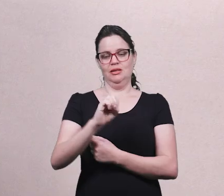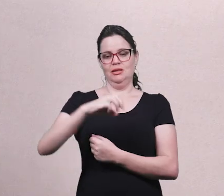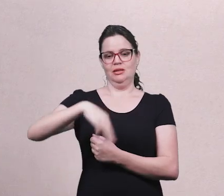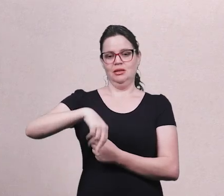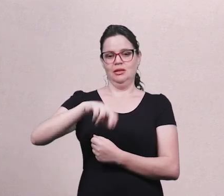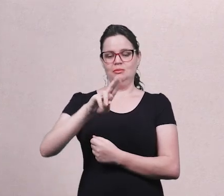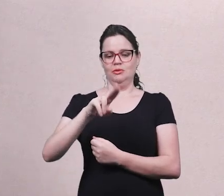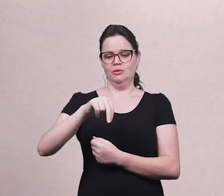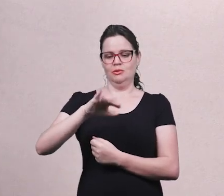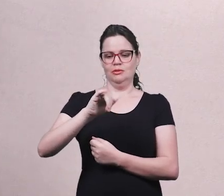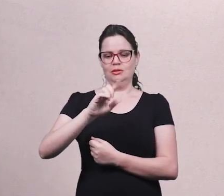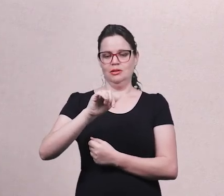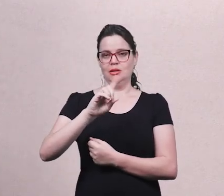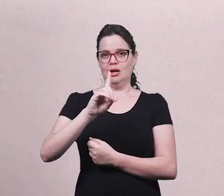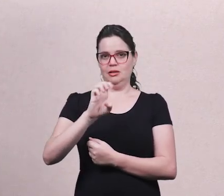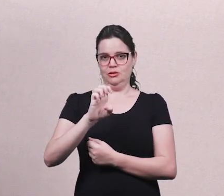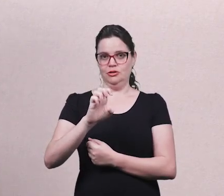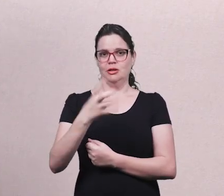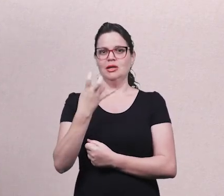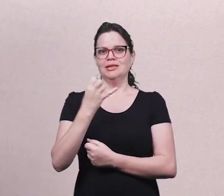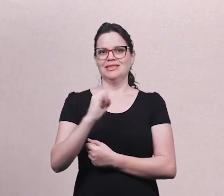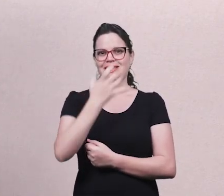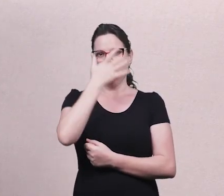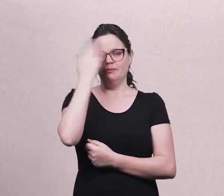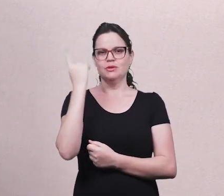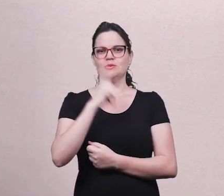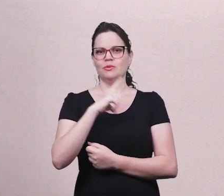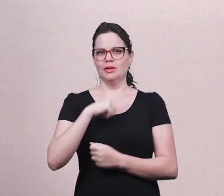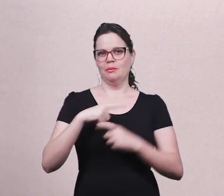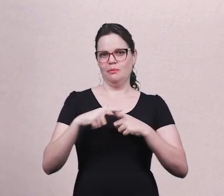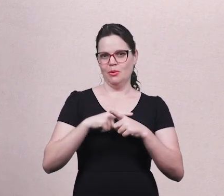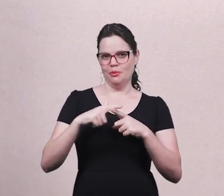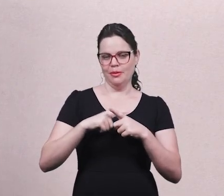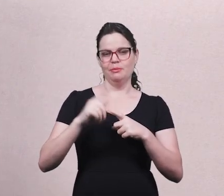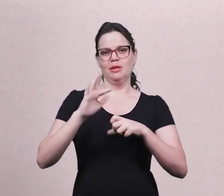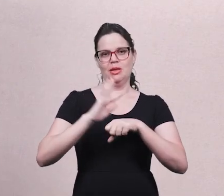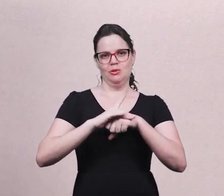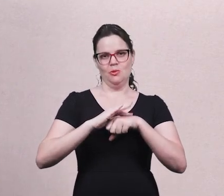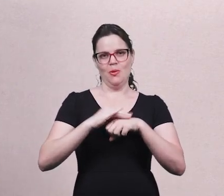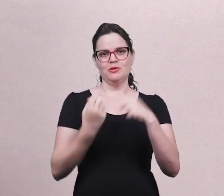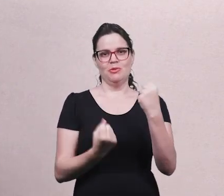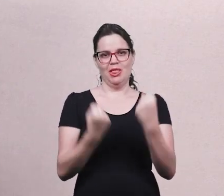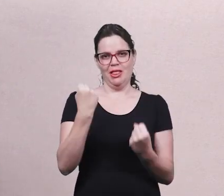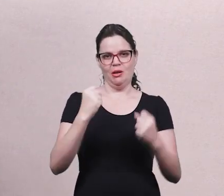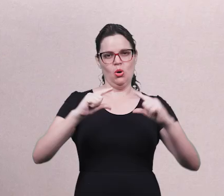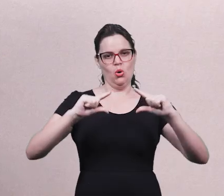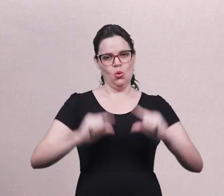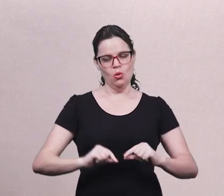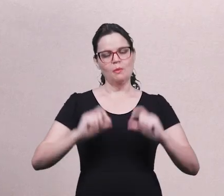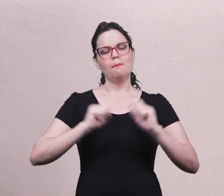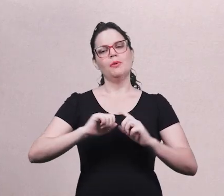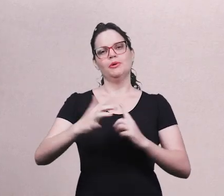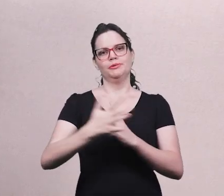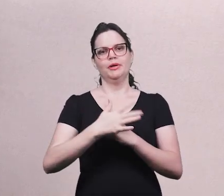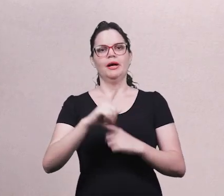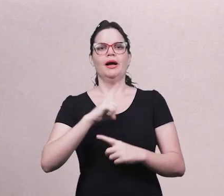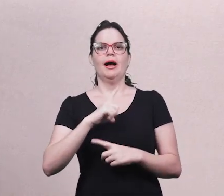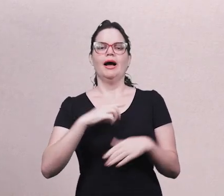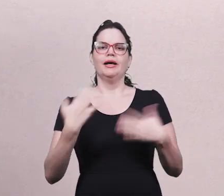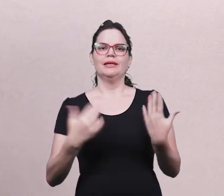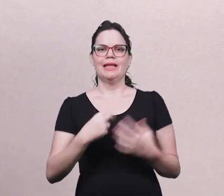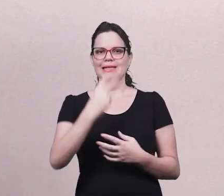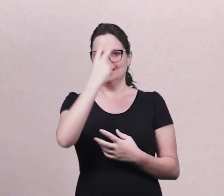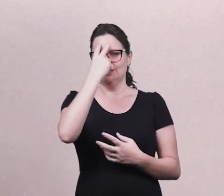tendência para ter afecções da via respiratória, então isso vai afetá-la. Então, ela começa a ter quadros de rinite,